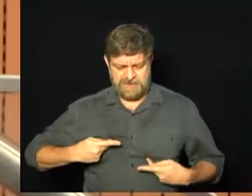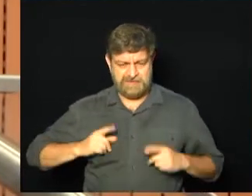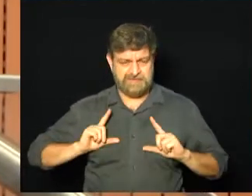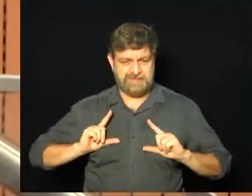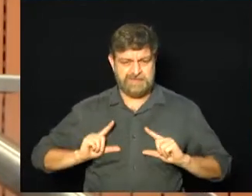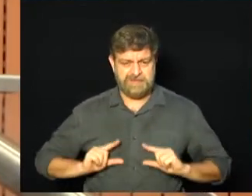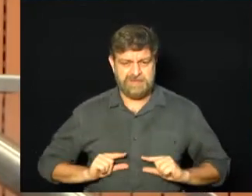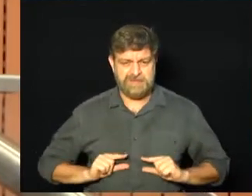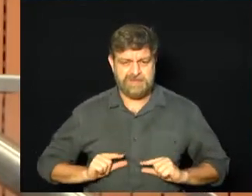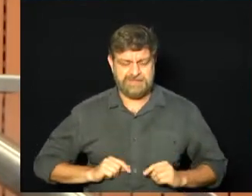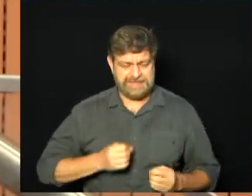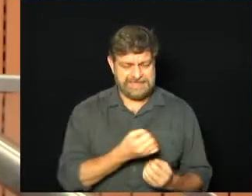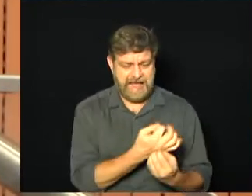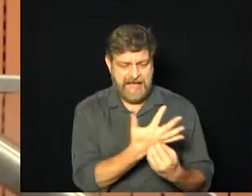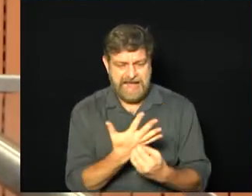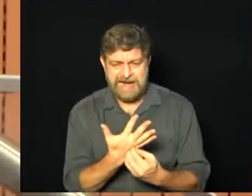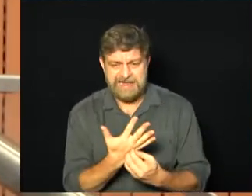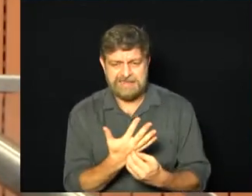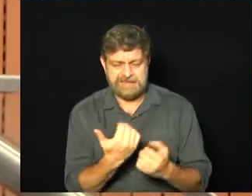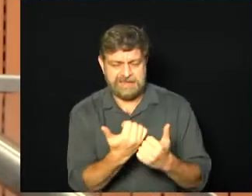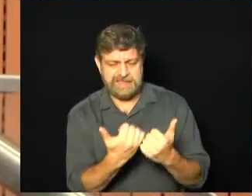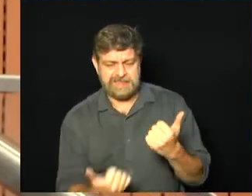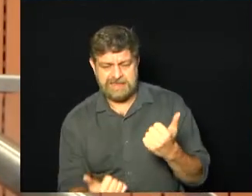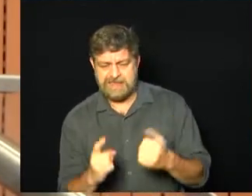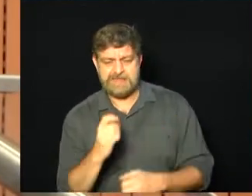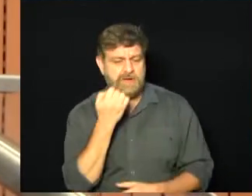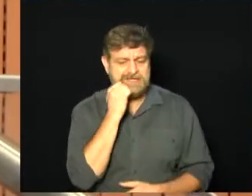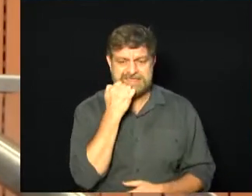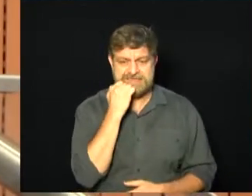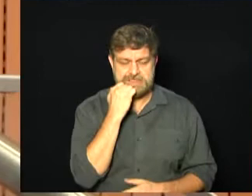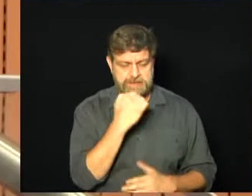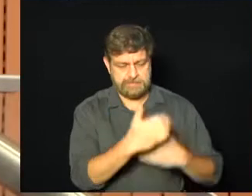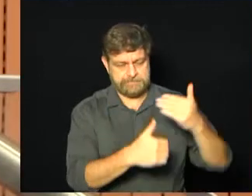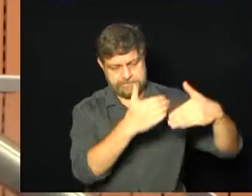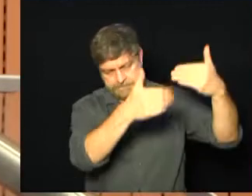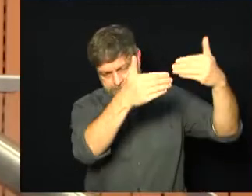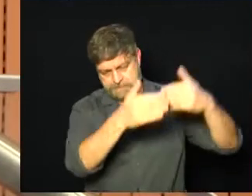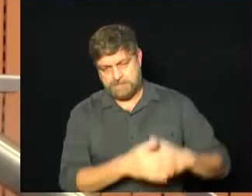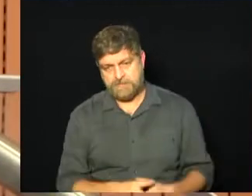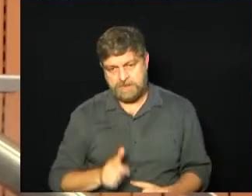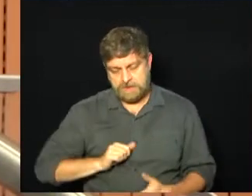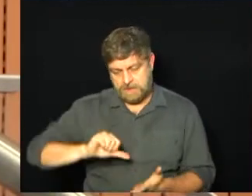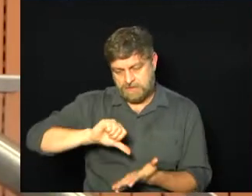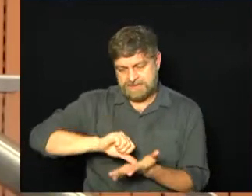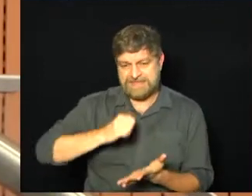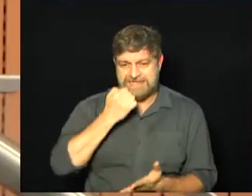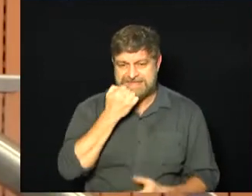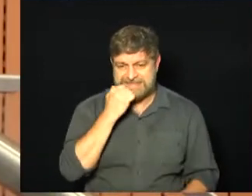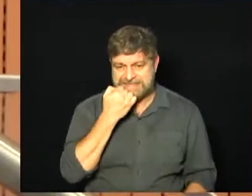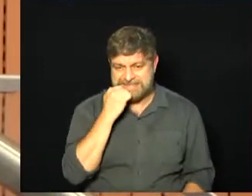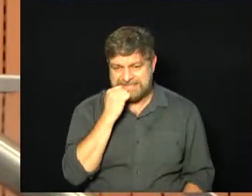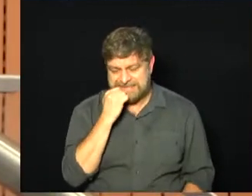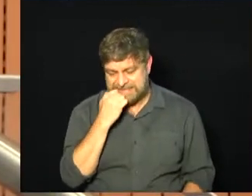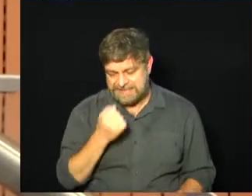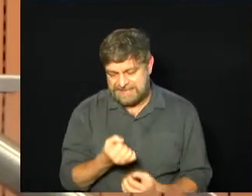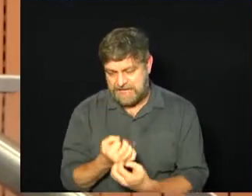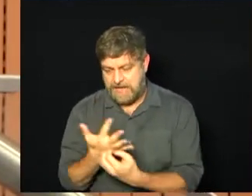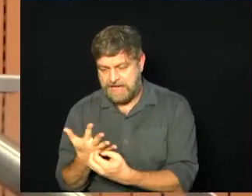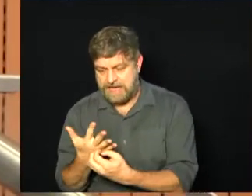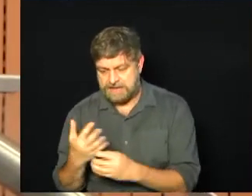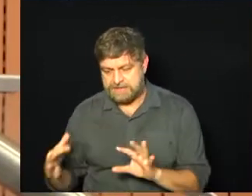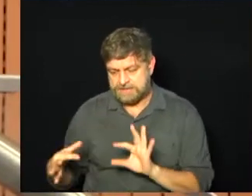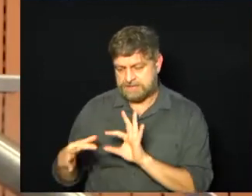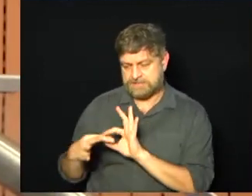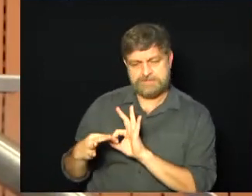no sentido das artes, e não no sentido da ciência. Então, o Centro de Ciências, como sendo de artes, ele